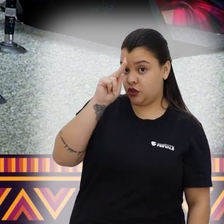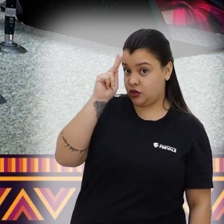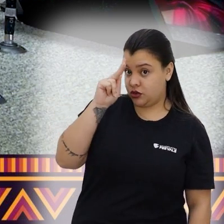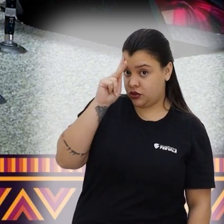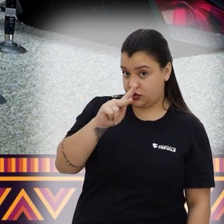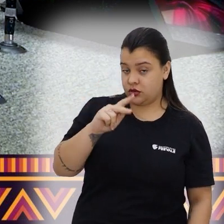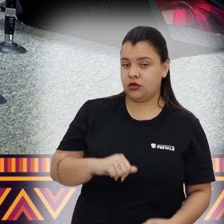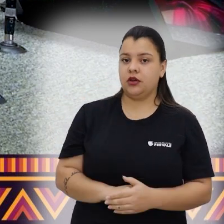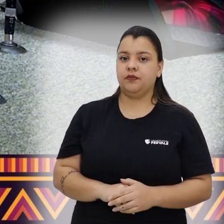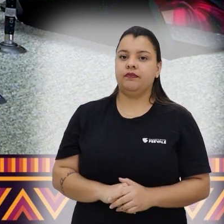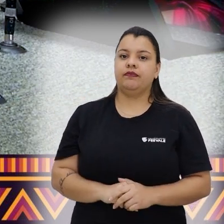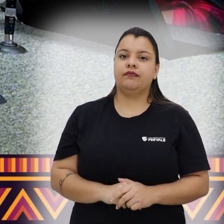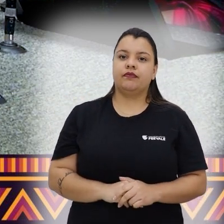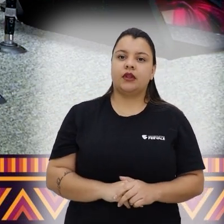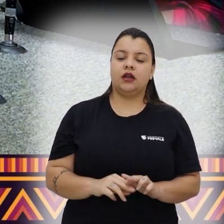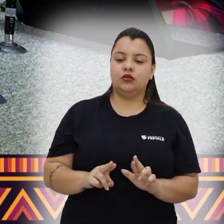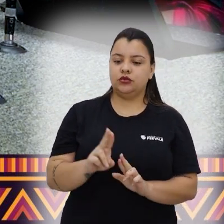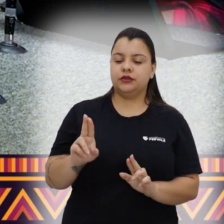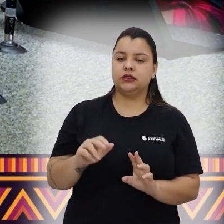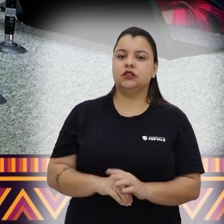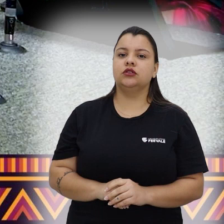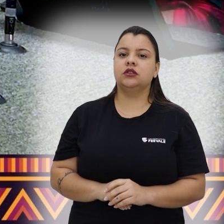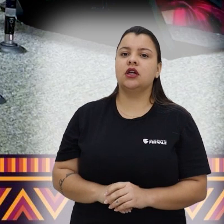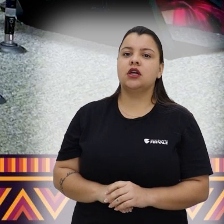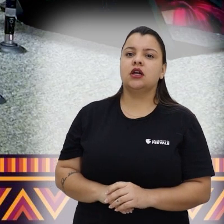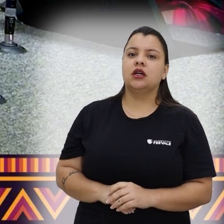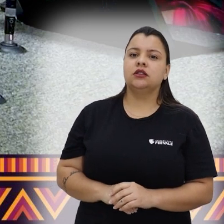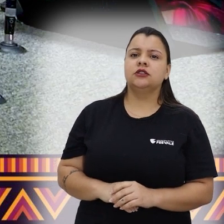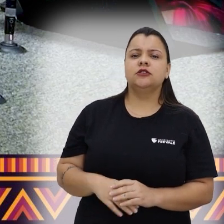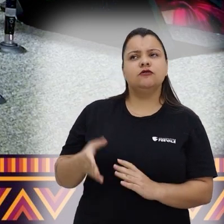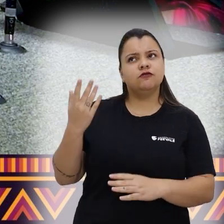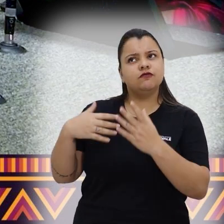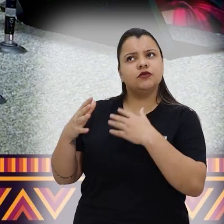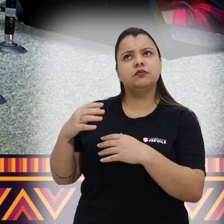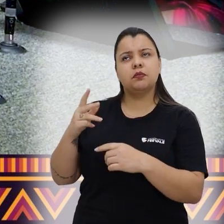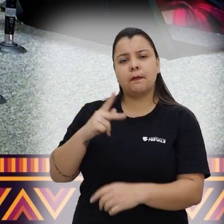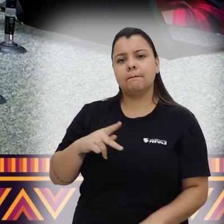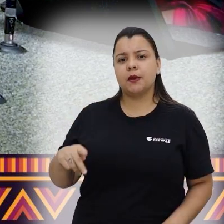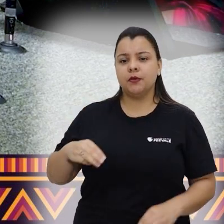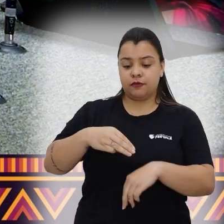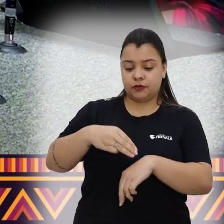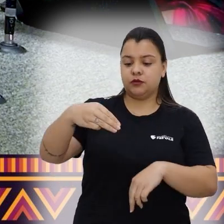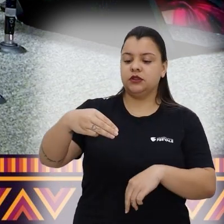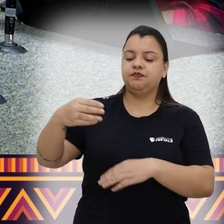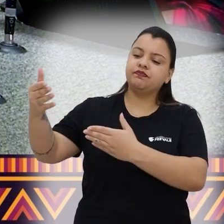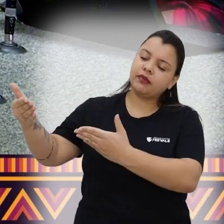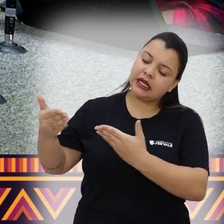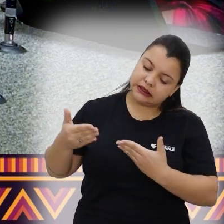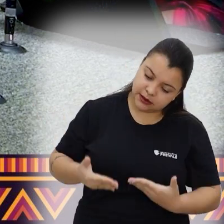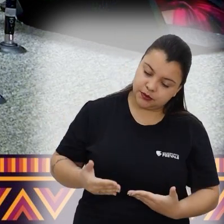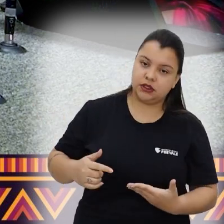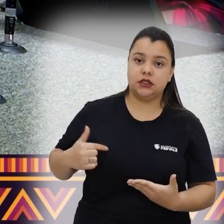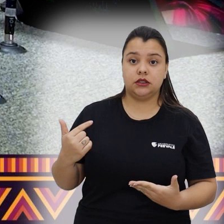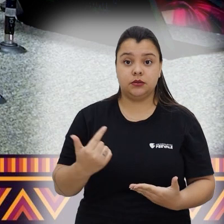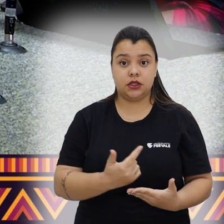Universidade Federal, que foi meu professor no mestrado, e ele sempre trazia isso pra gente,